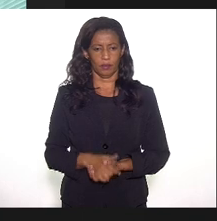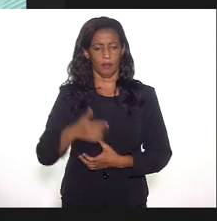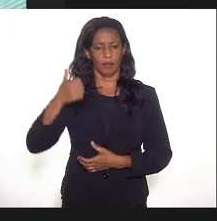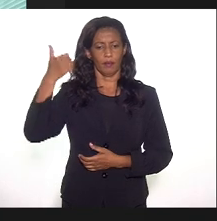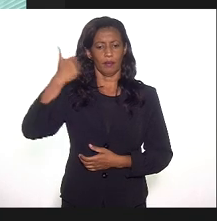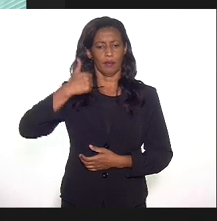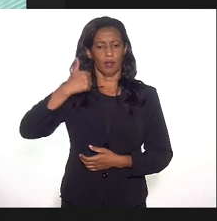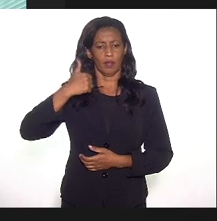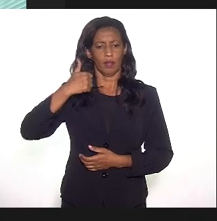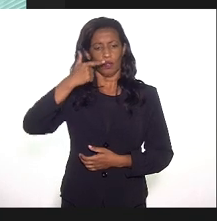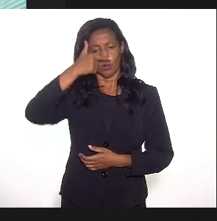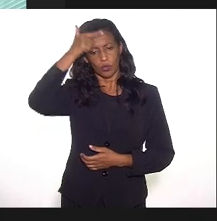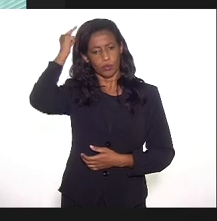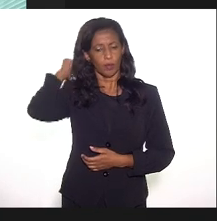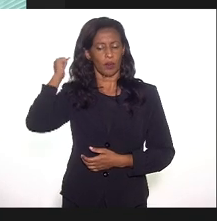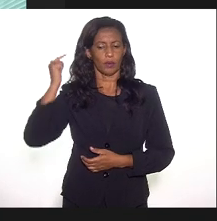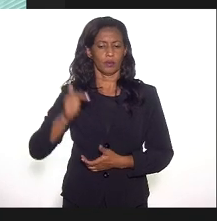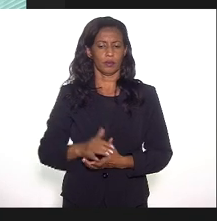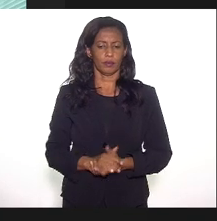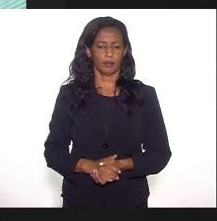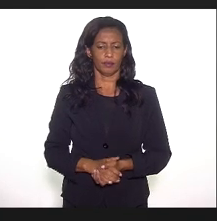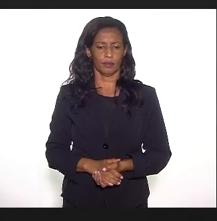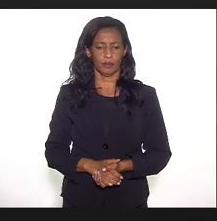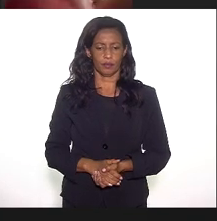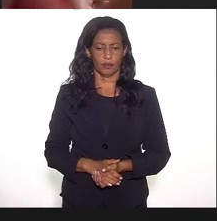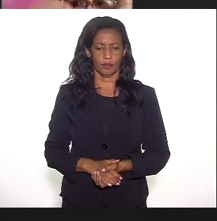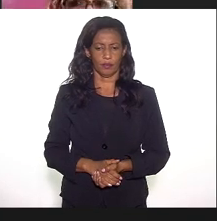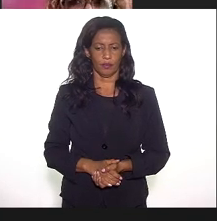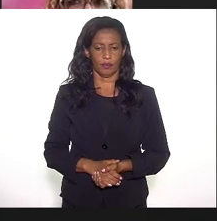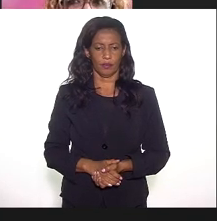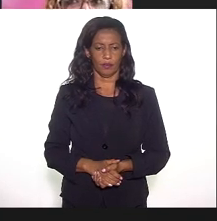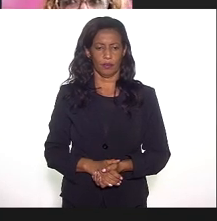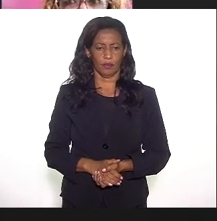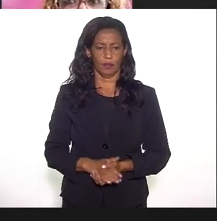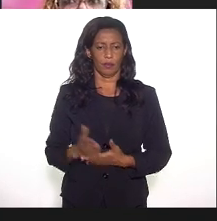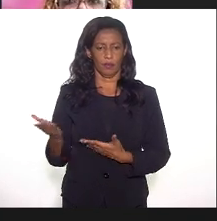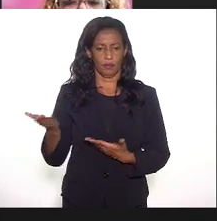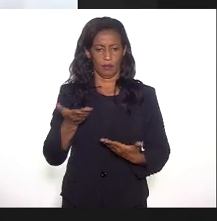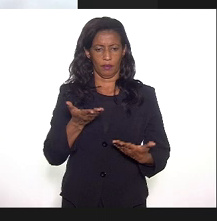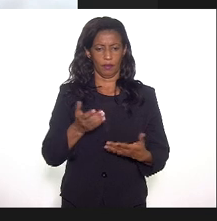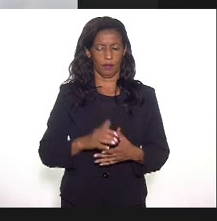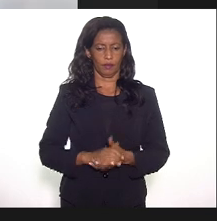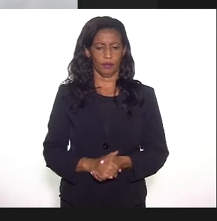orador é o deputado Luiz Paulo. Por favor, Luiz.